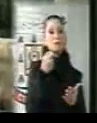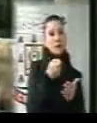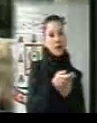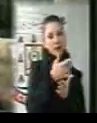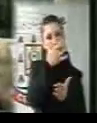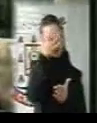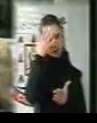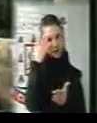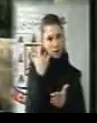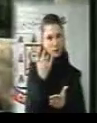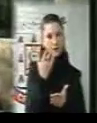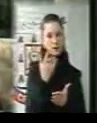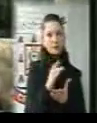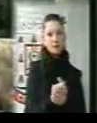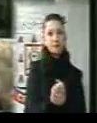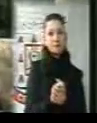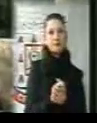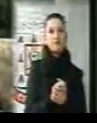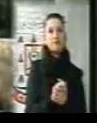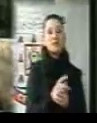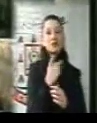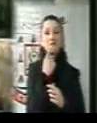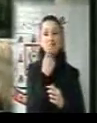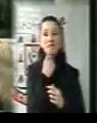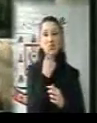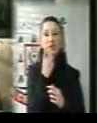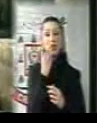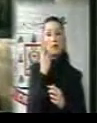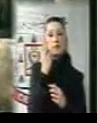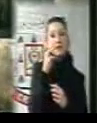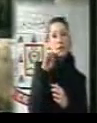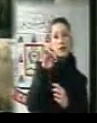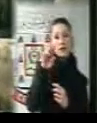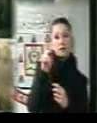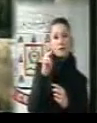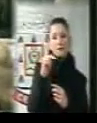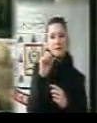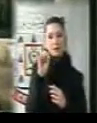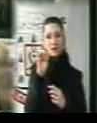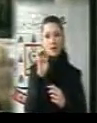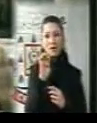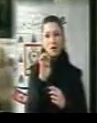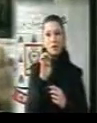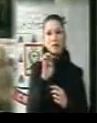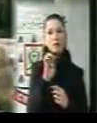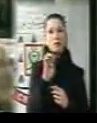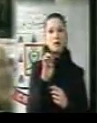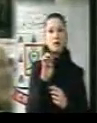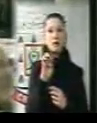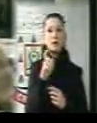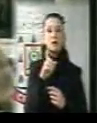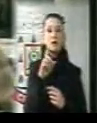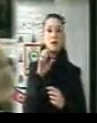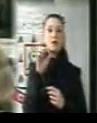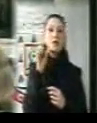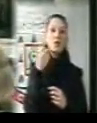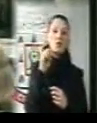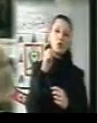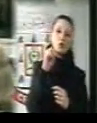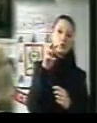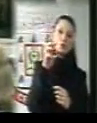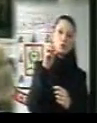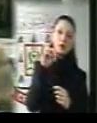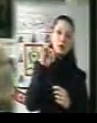significativo. Dizer que com esses 3 milhões, em números absolutos, 3 milhões e 800 mil